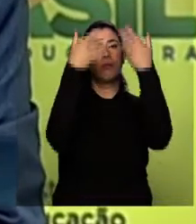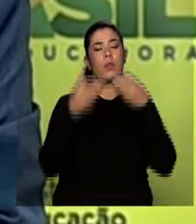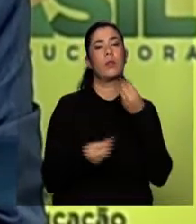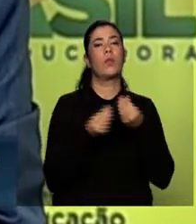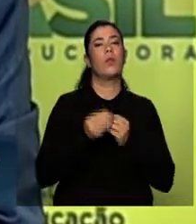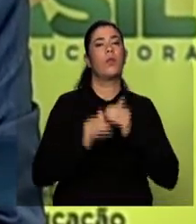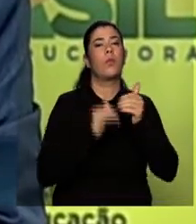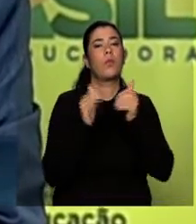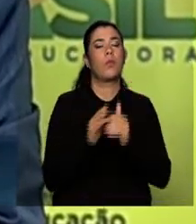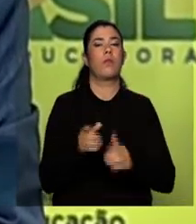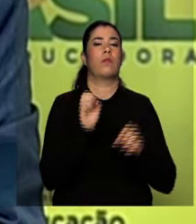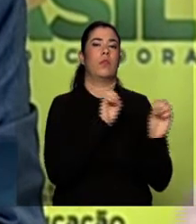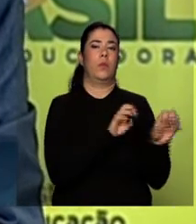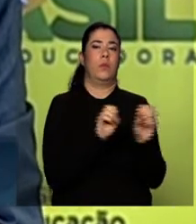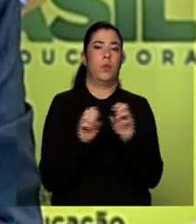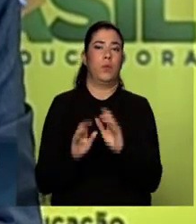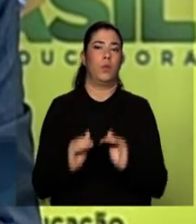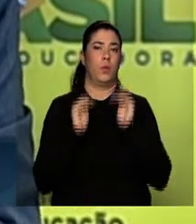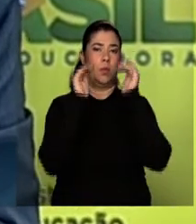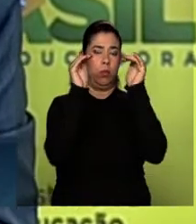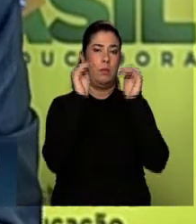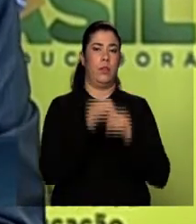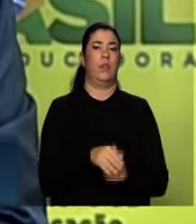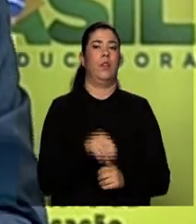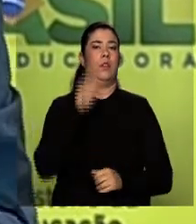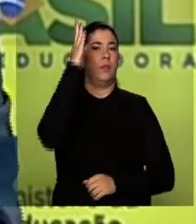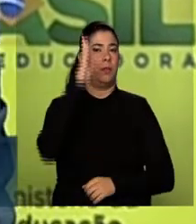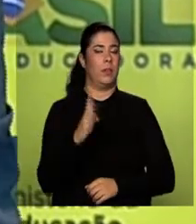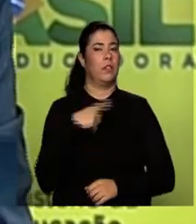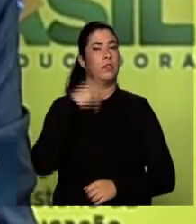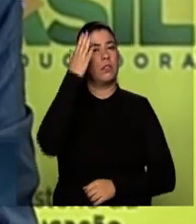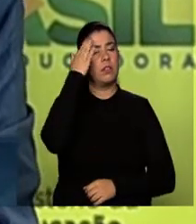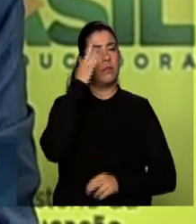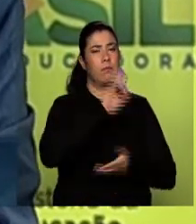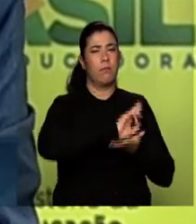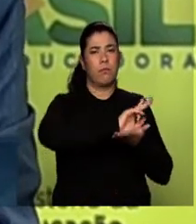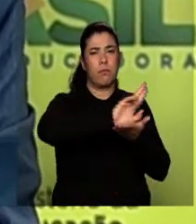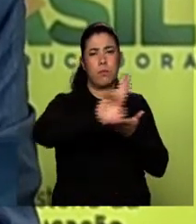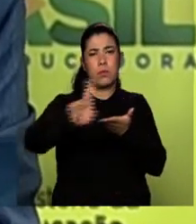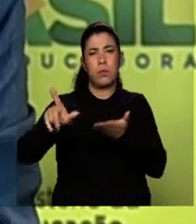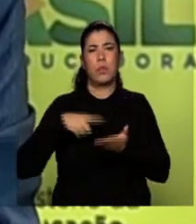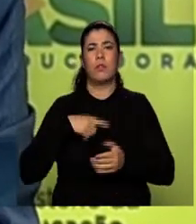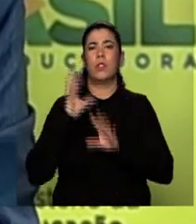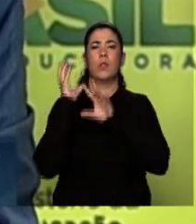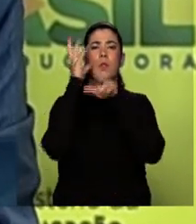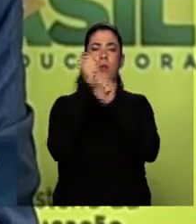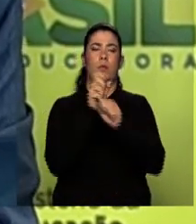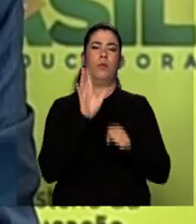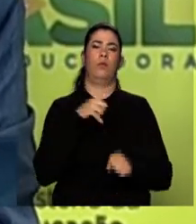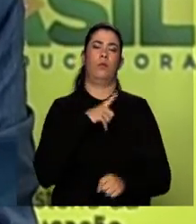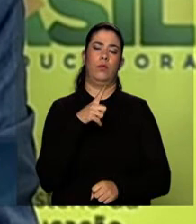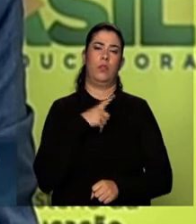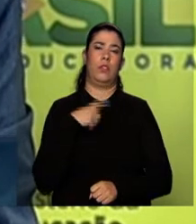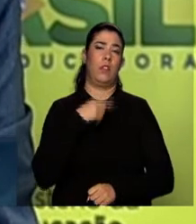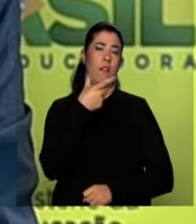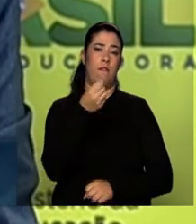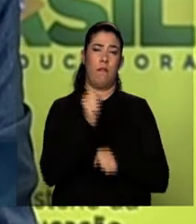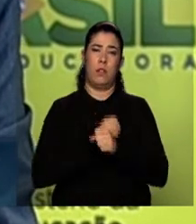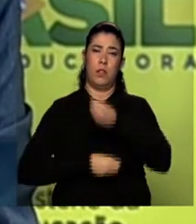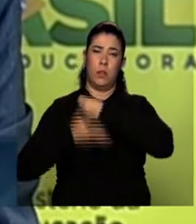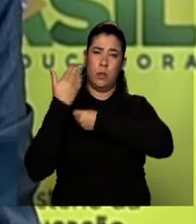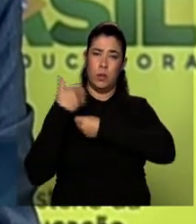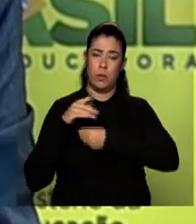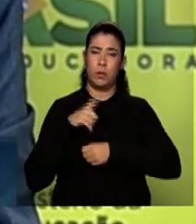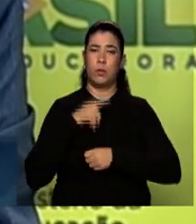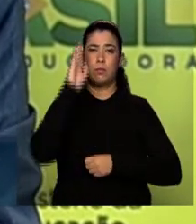da educação superior do Brasil nos últimos anos. Nós sabemos que, por diversas razões, inclusive razões históricas, há 20 anos atrás o